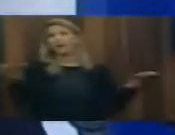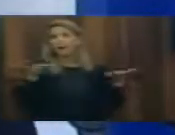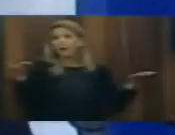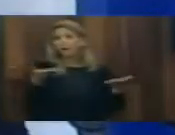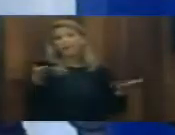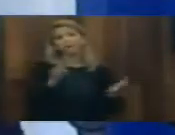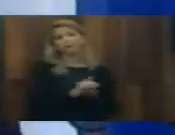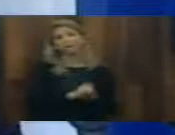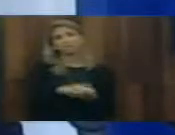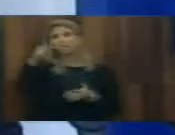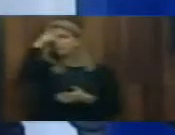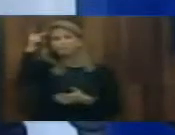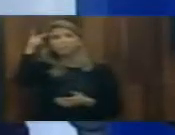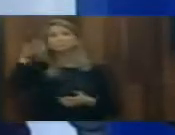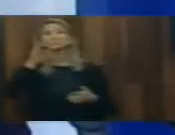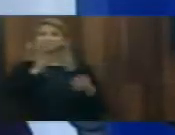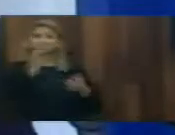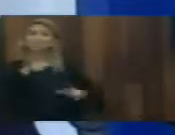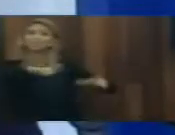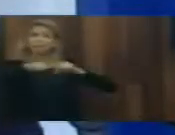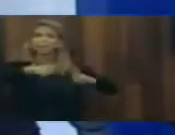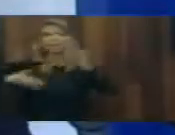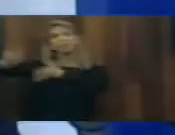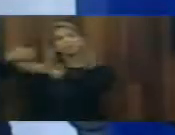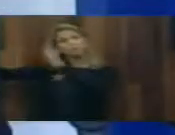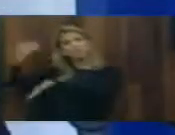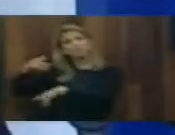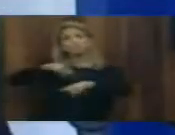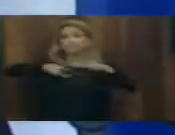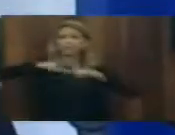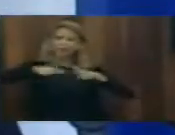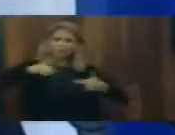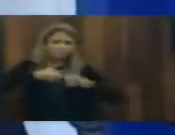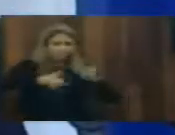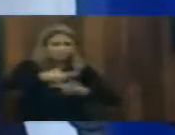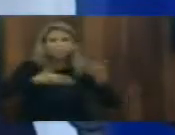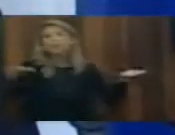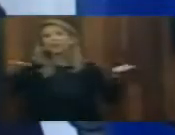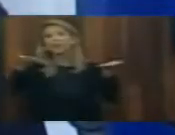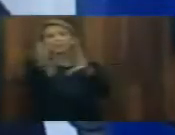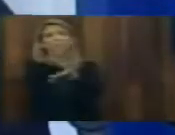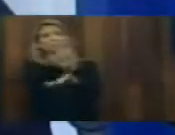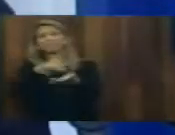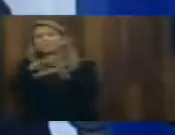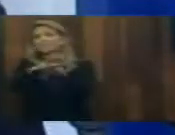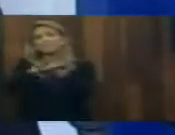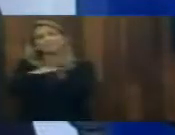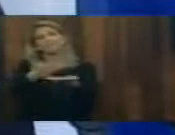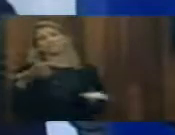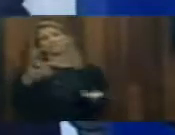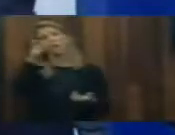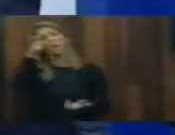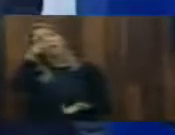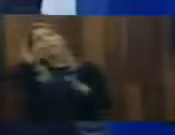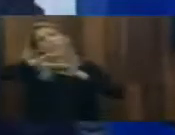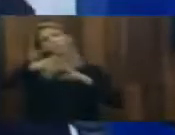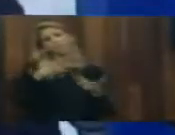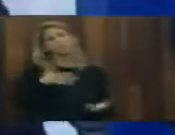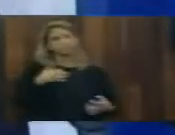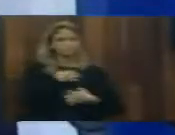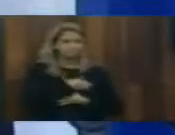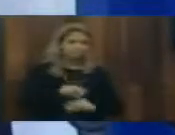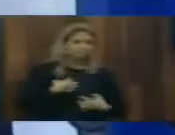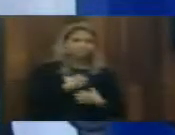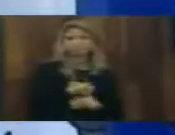tanto fizeram pelo município, que tanto trabalharam e hoje não tem um olhar por eles. Então, essa é a minha indignação,